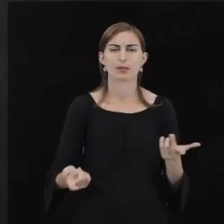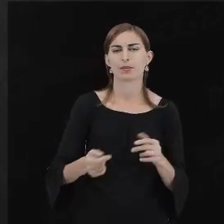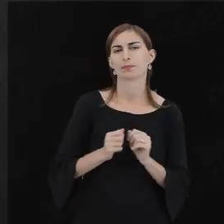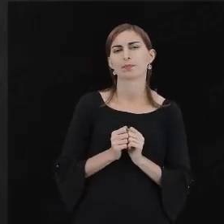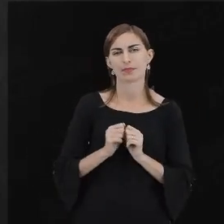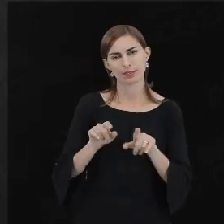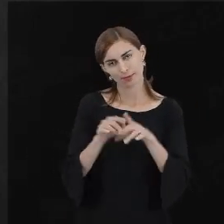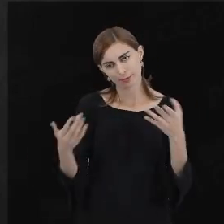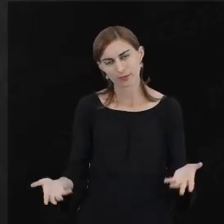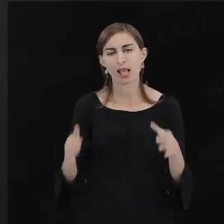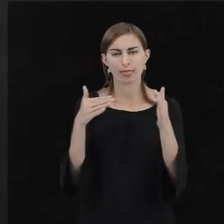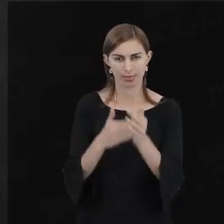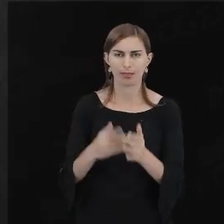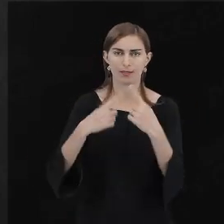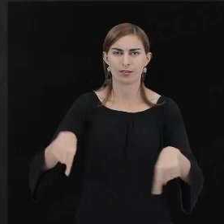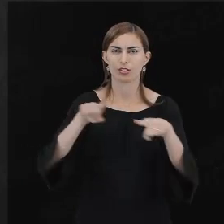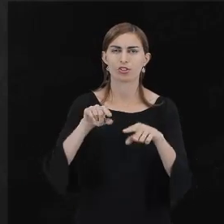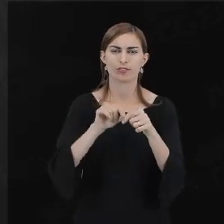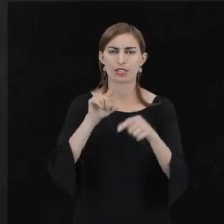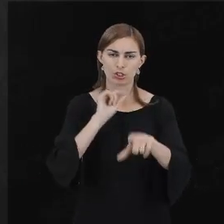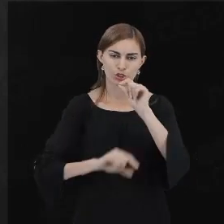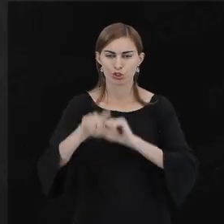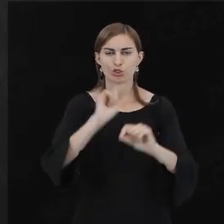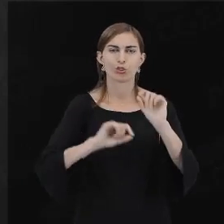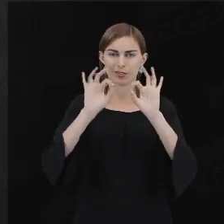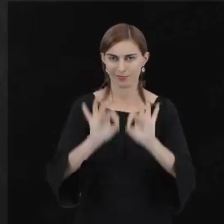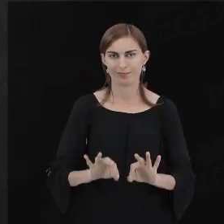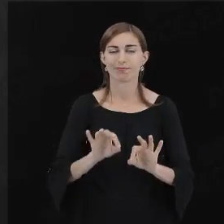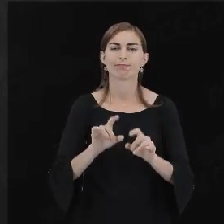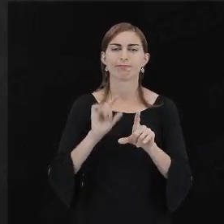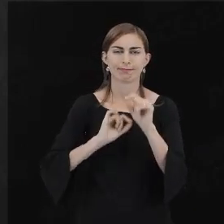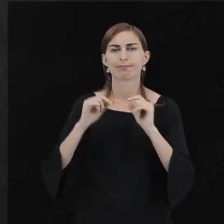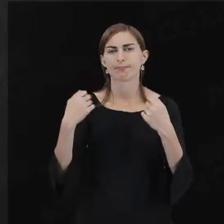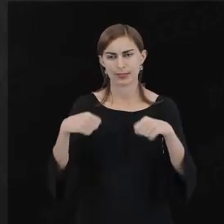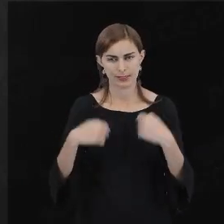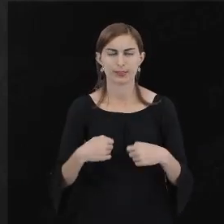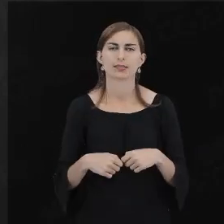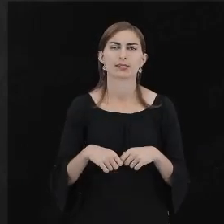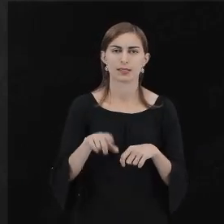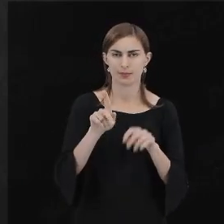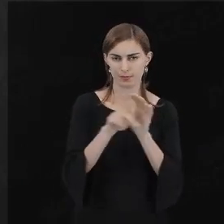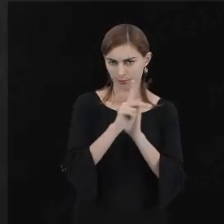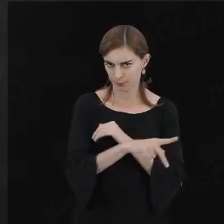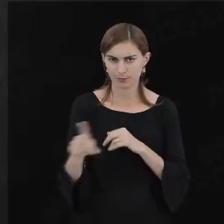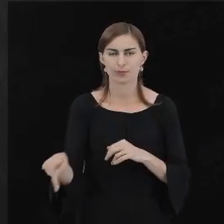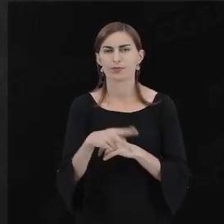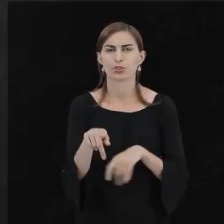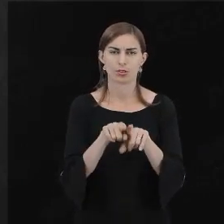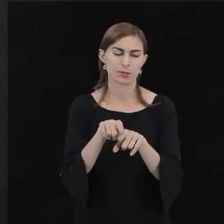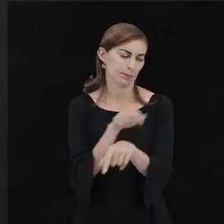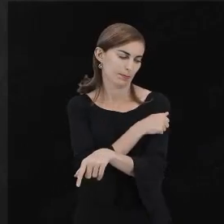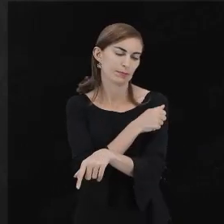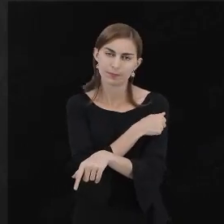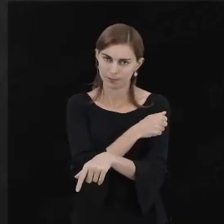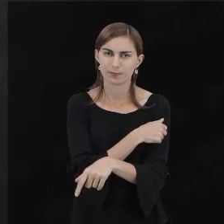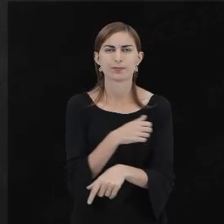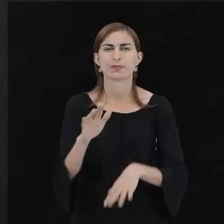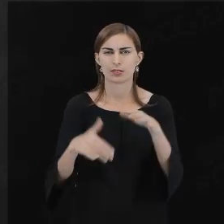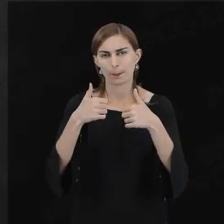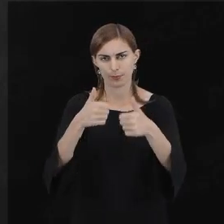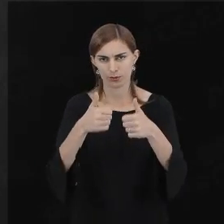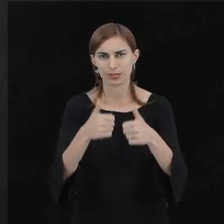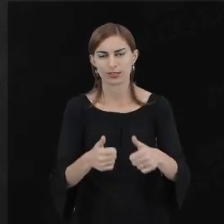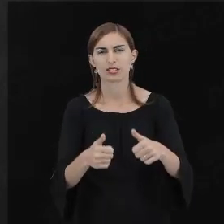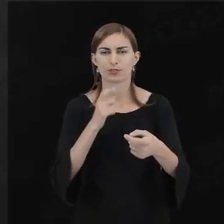ele pode ser visto e analisado com toda uma argumentação, não só da perspectiva dos docentes, mas também